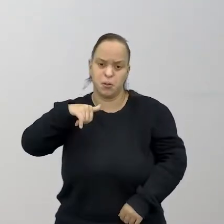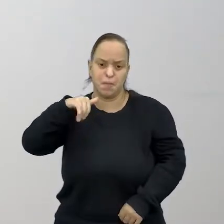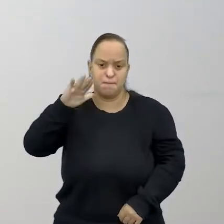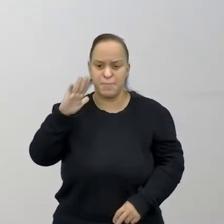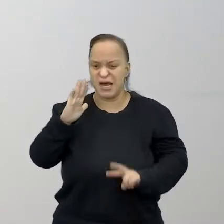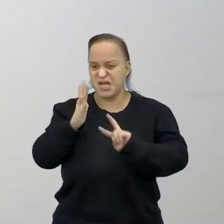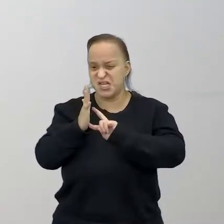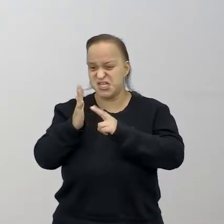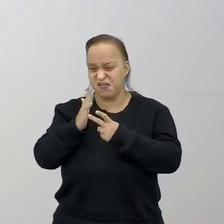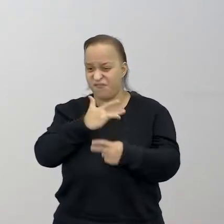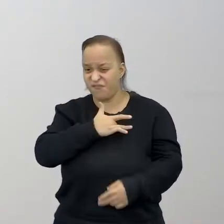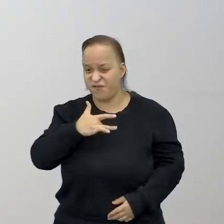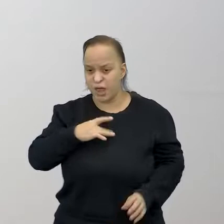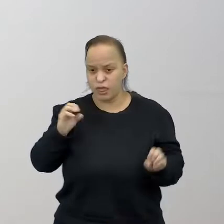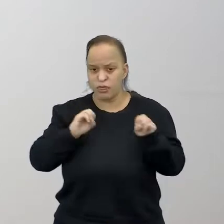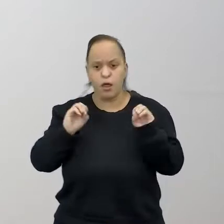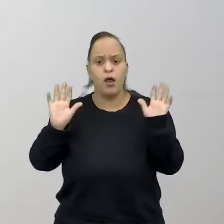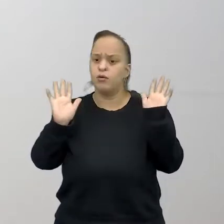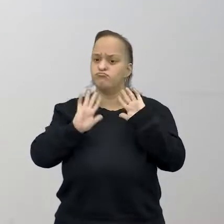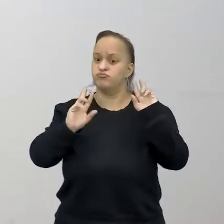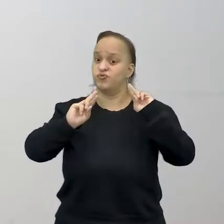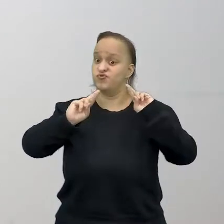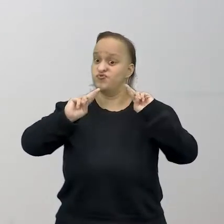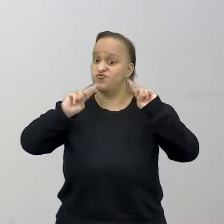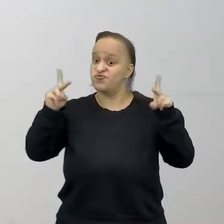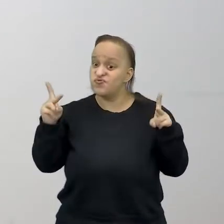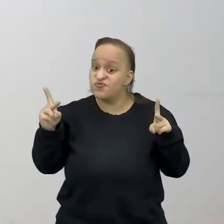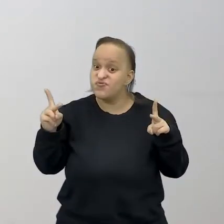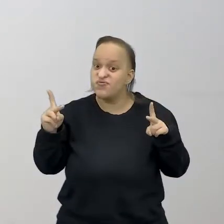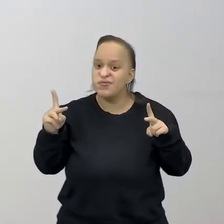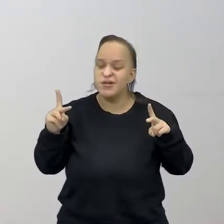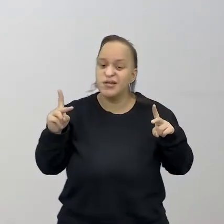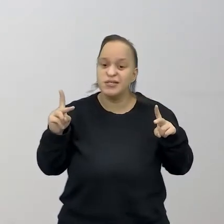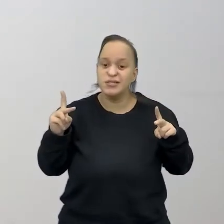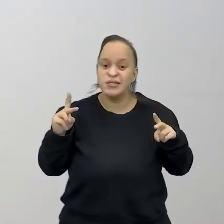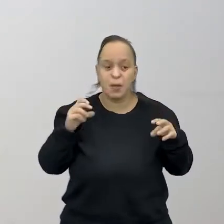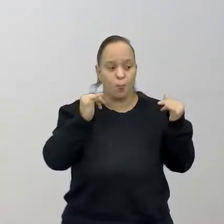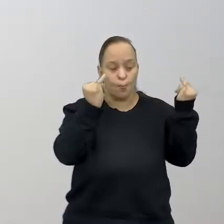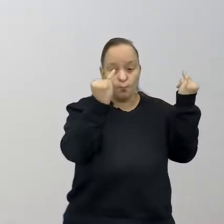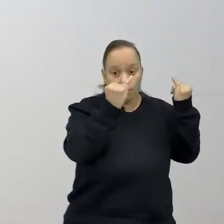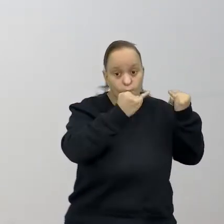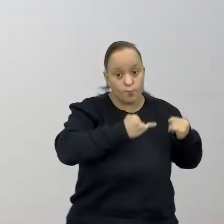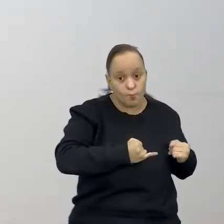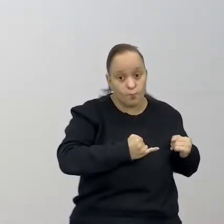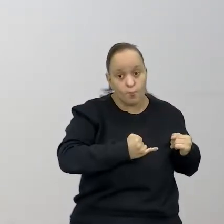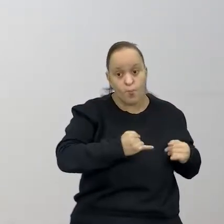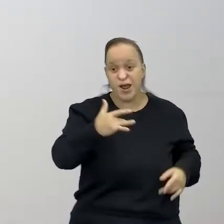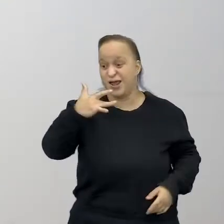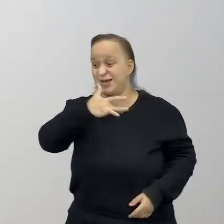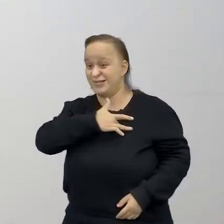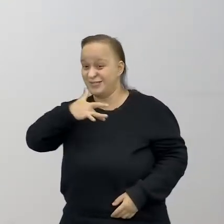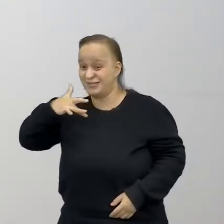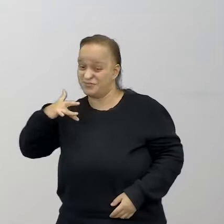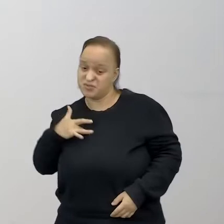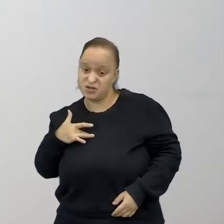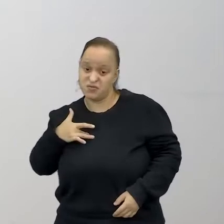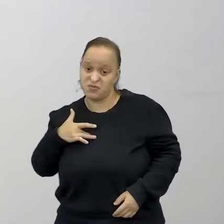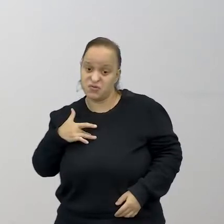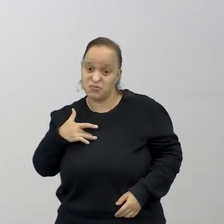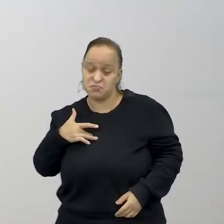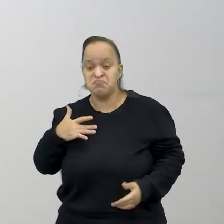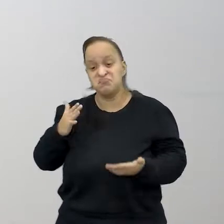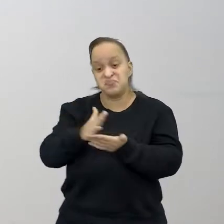tá? São duas coisas diferentes. É igual ser magro não significa estar saudável, como estar acima do peso não significa não estar